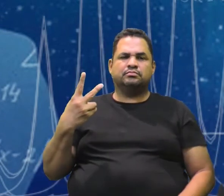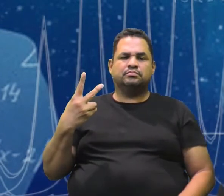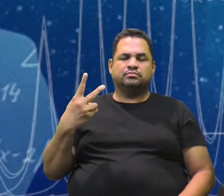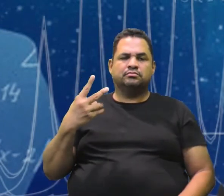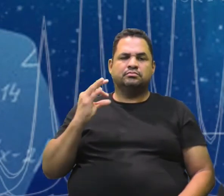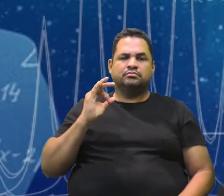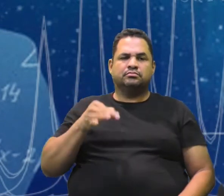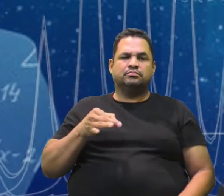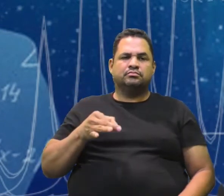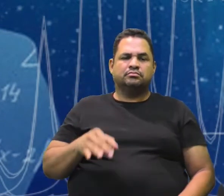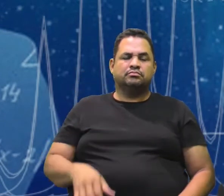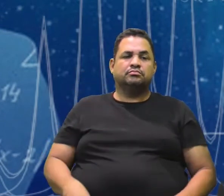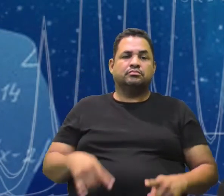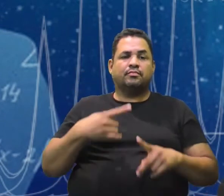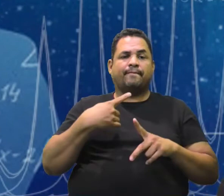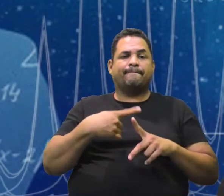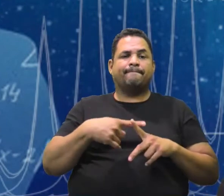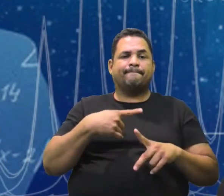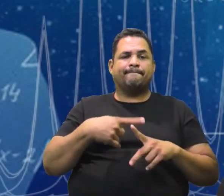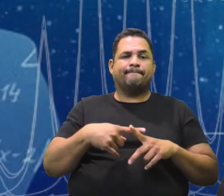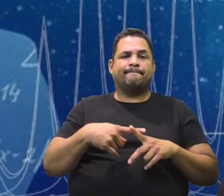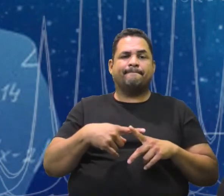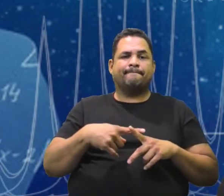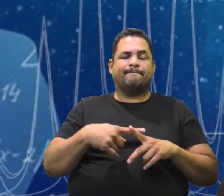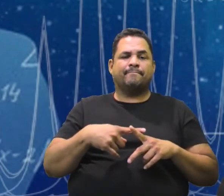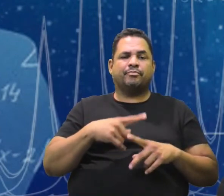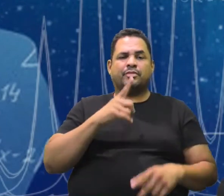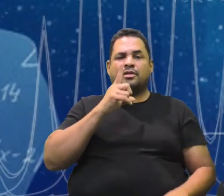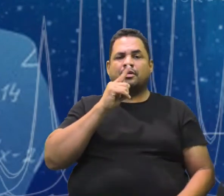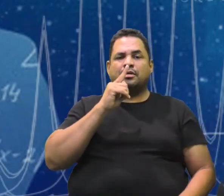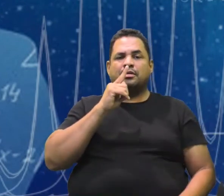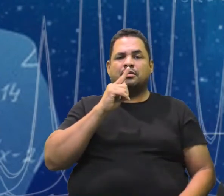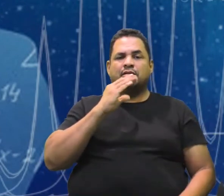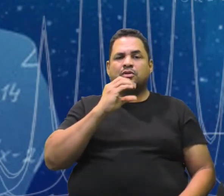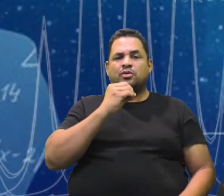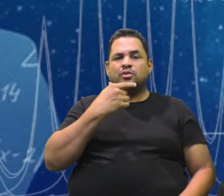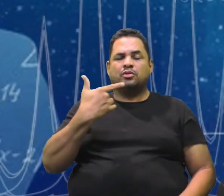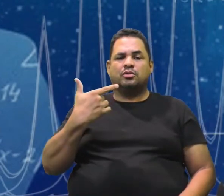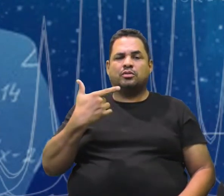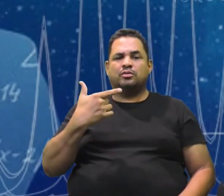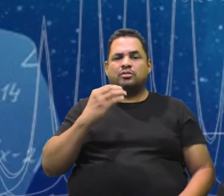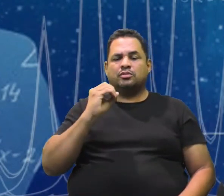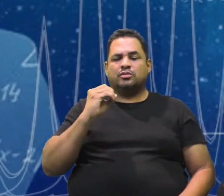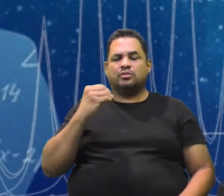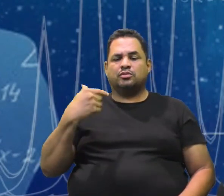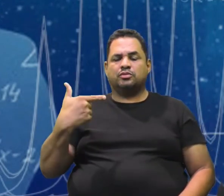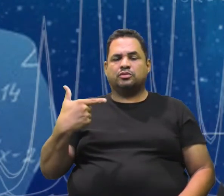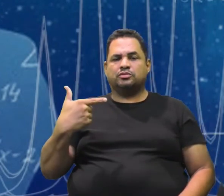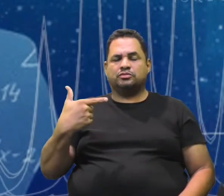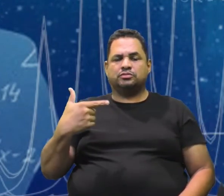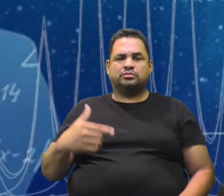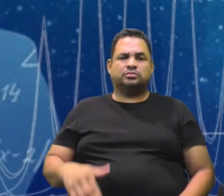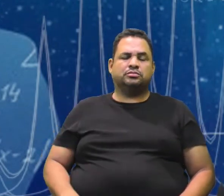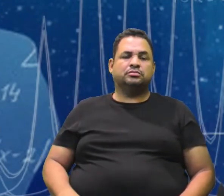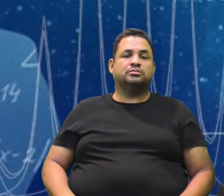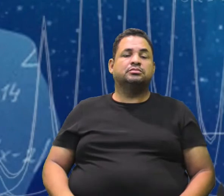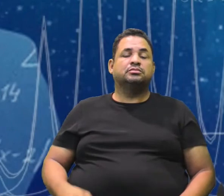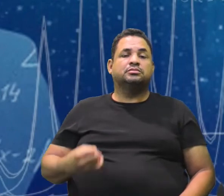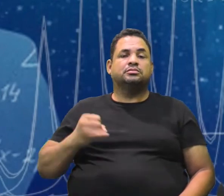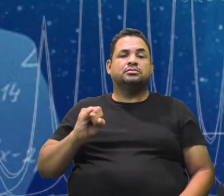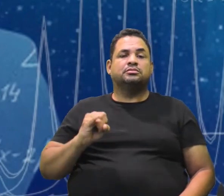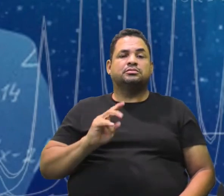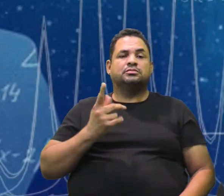Tá certo? Por quê? A água oxigenada H2O2, se o hidrogênio